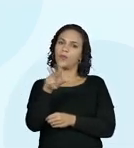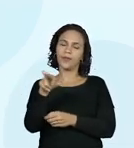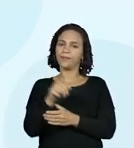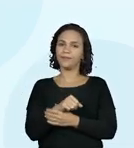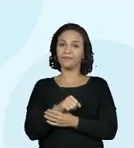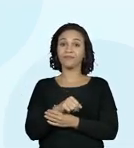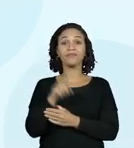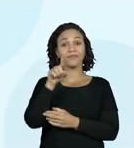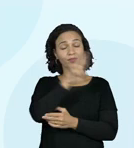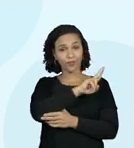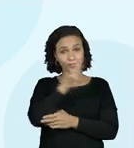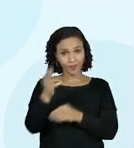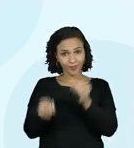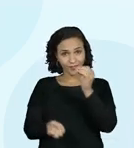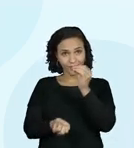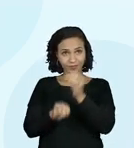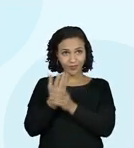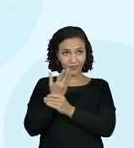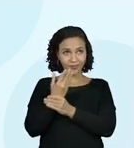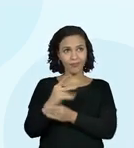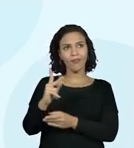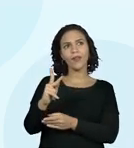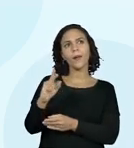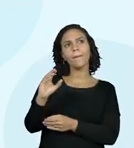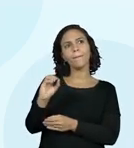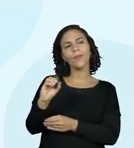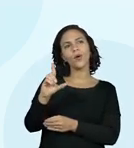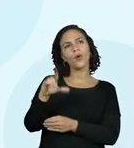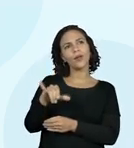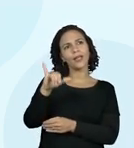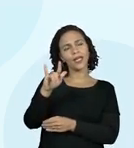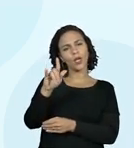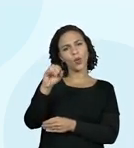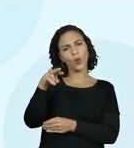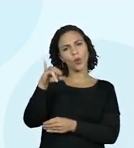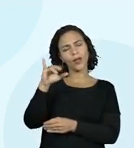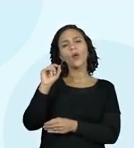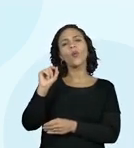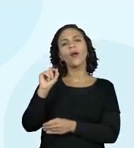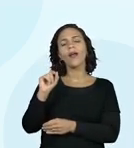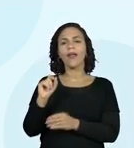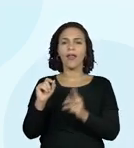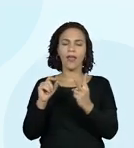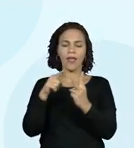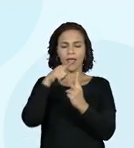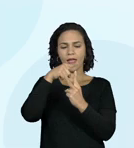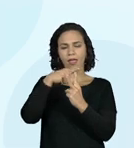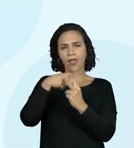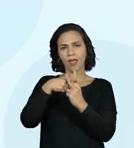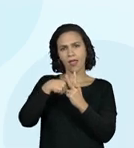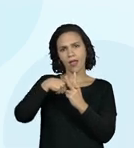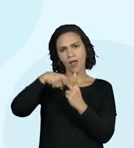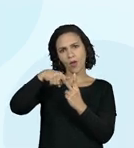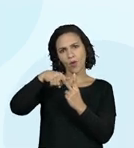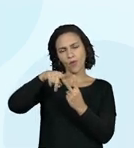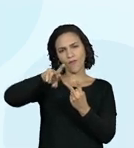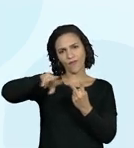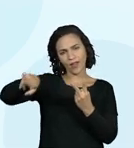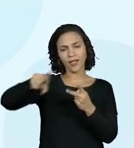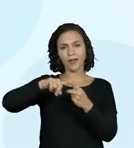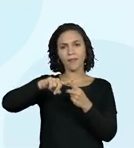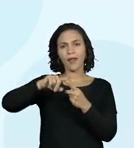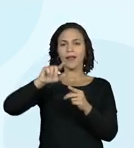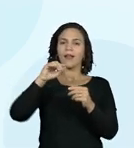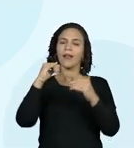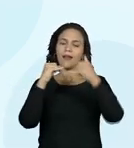origem grega, poligônia, e significa muitos ângulos ou vários lados. Prepara o print aí,